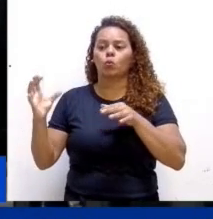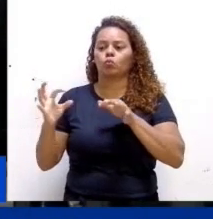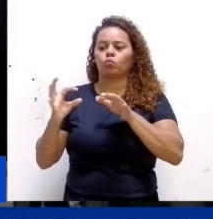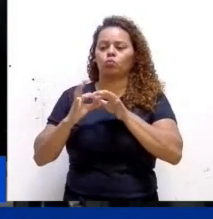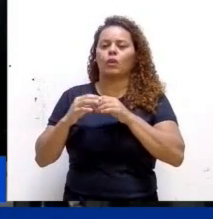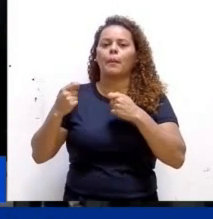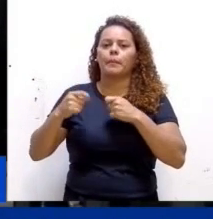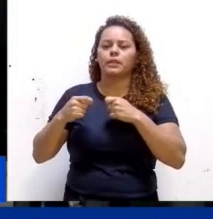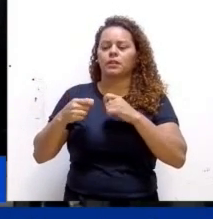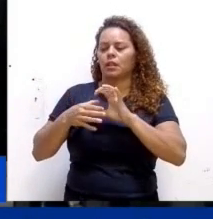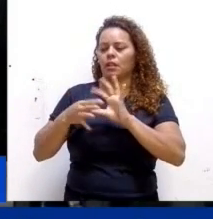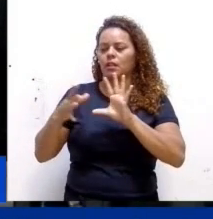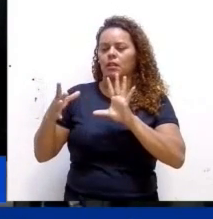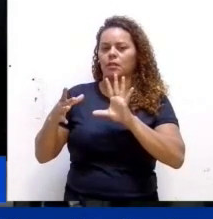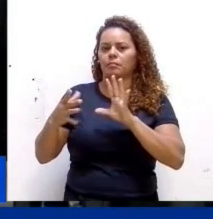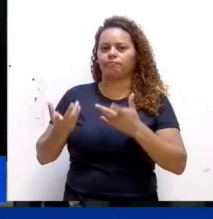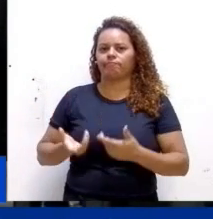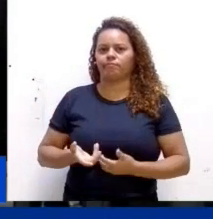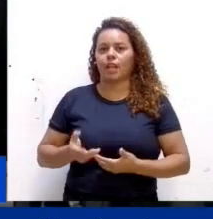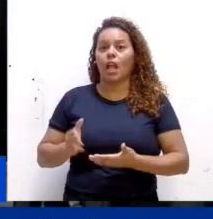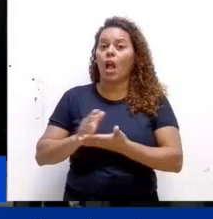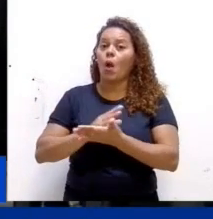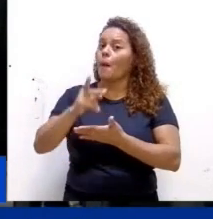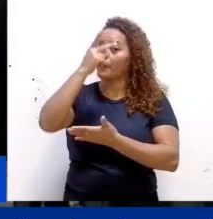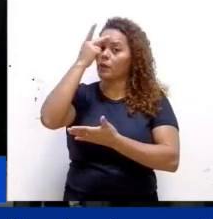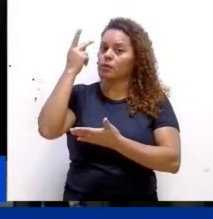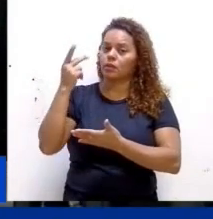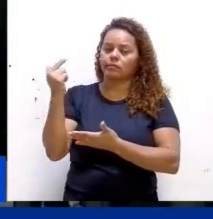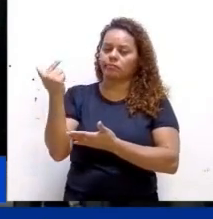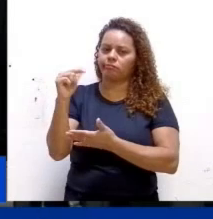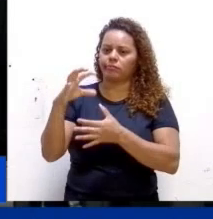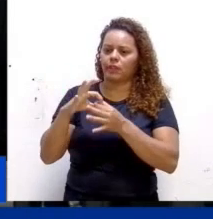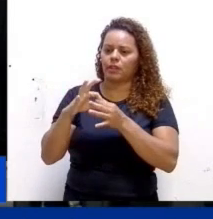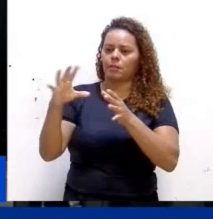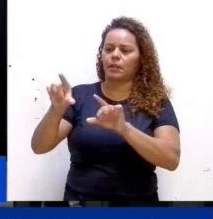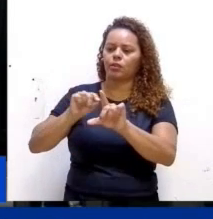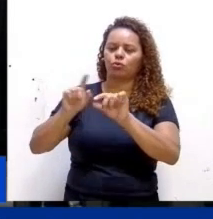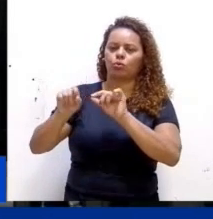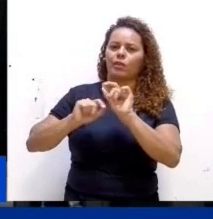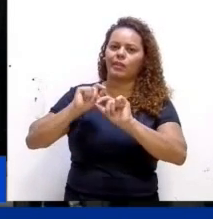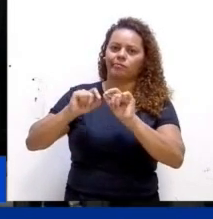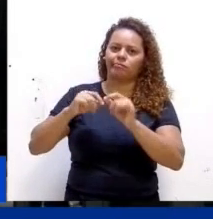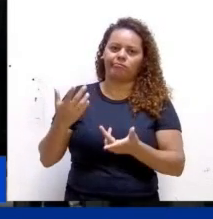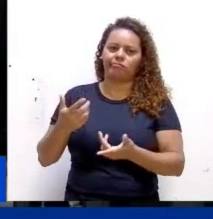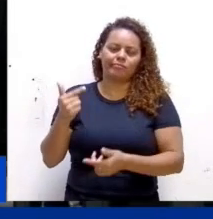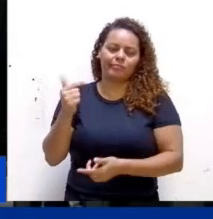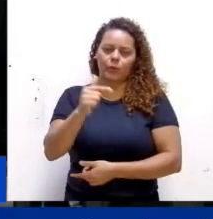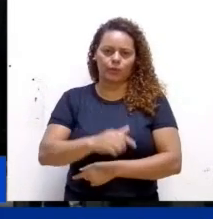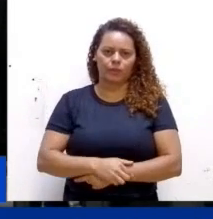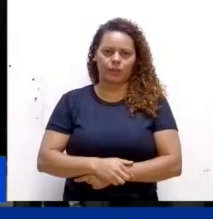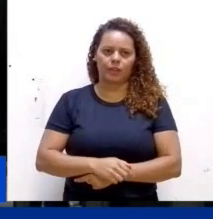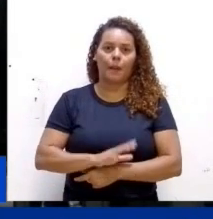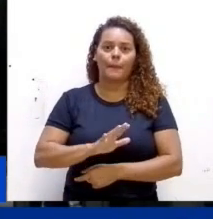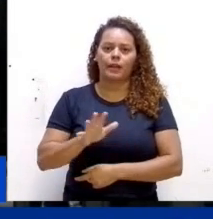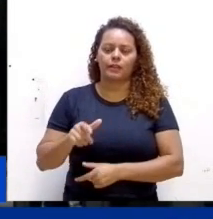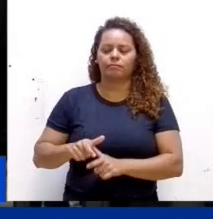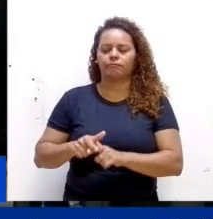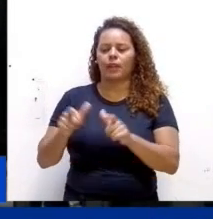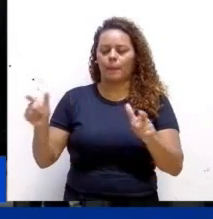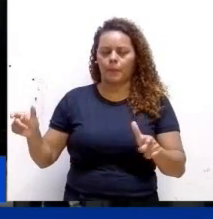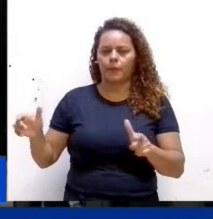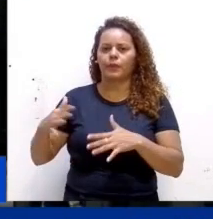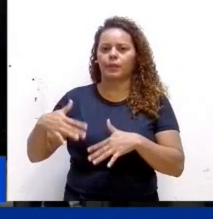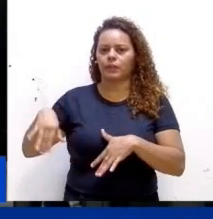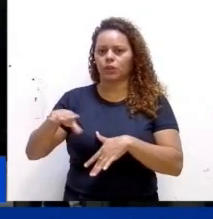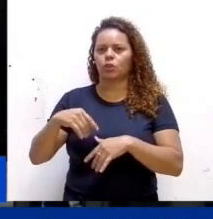têm essa liberdade de escolha, mas uma situação bem específica, tá? Mas, de modo geral, os casais, eles